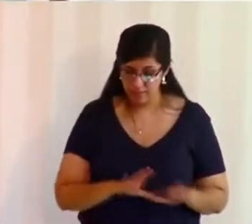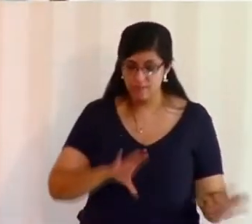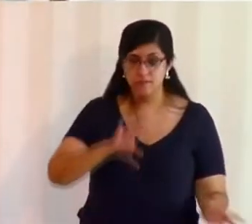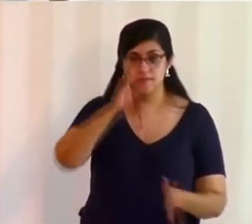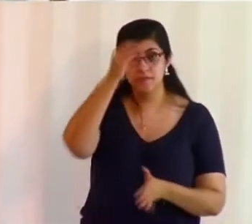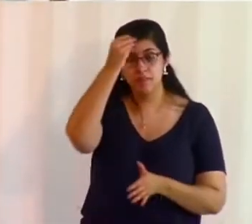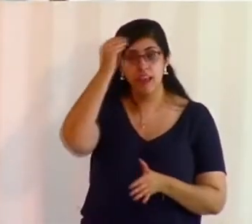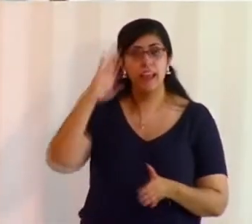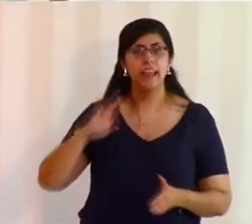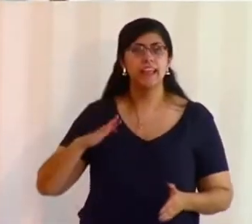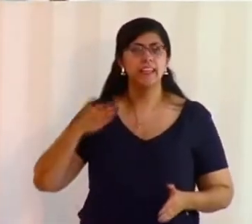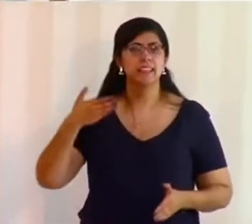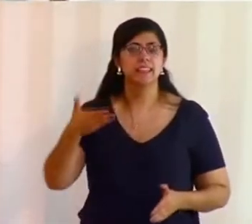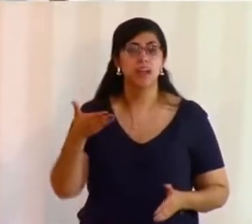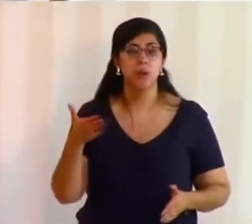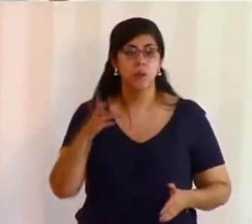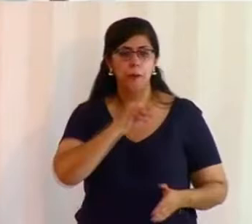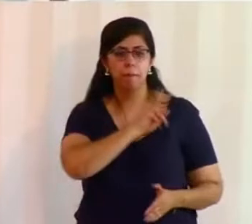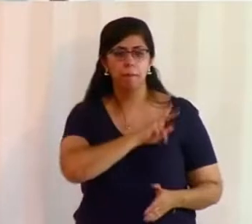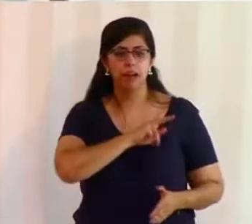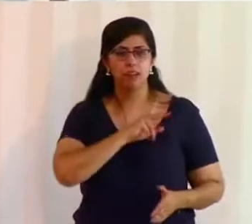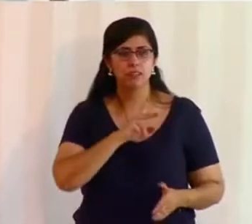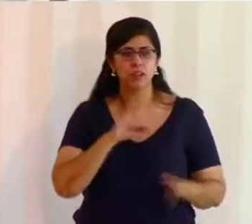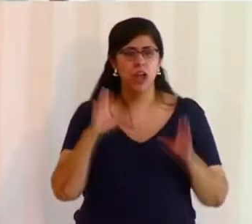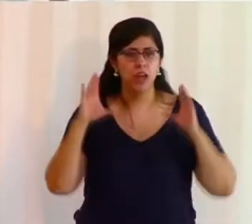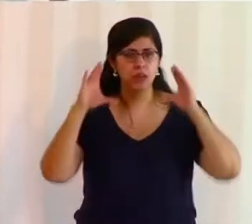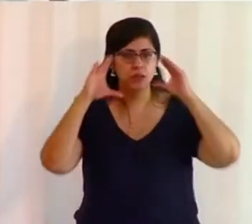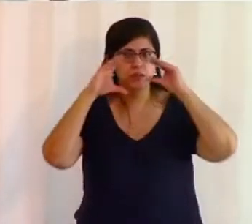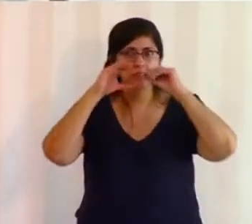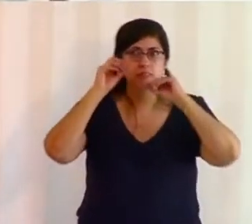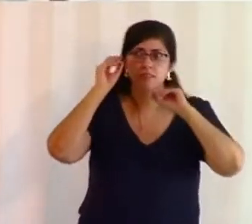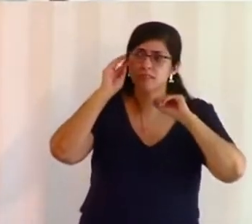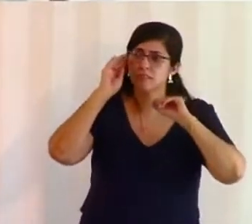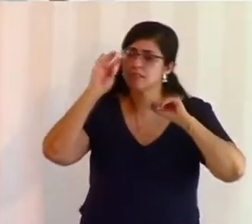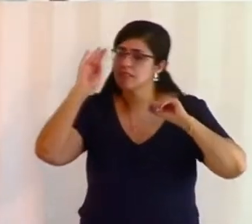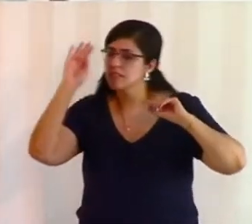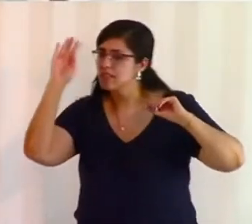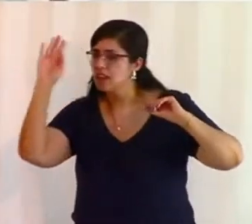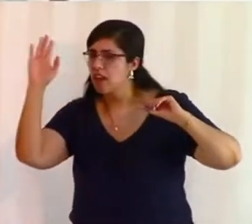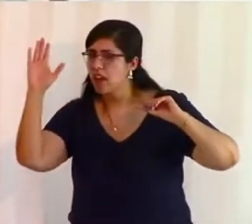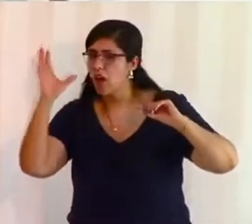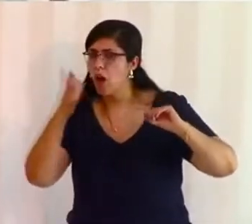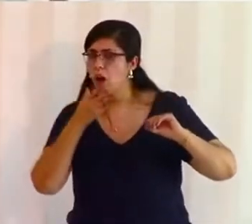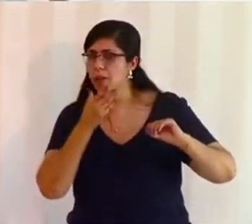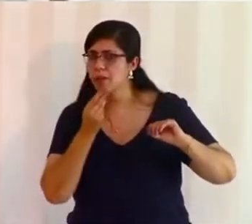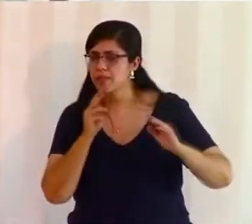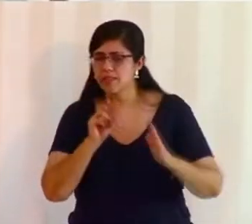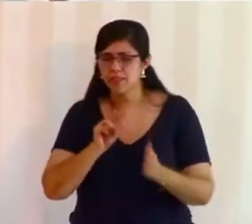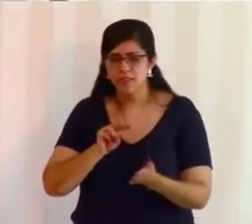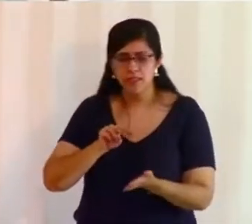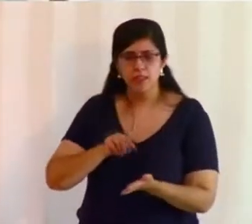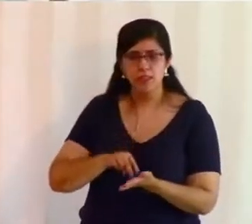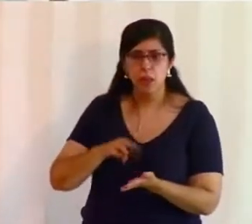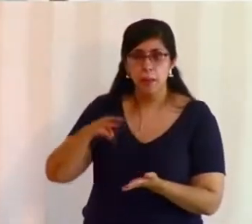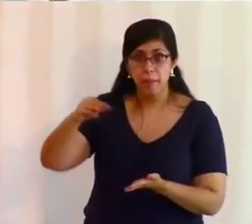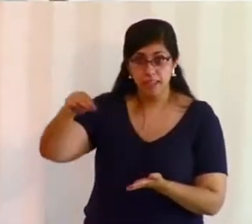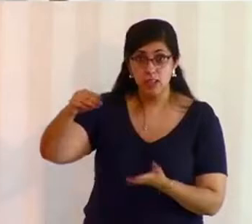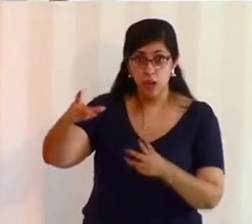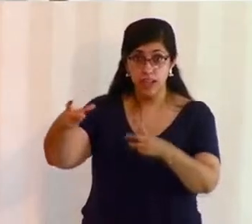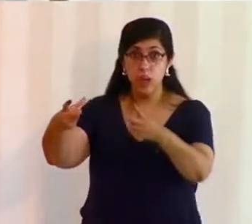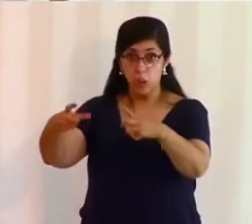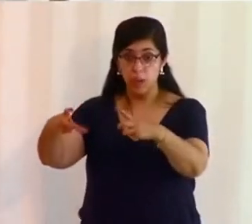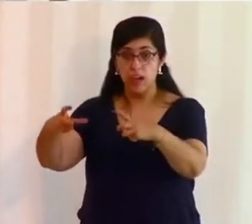ele recebe então essa visão de um varão macedônio que está em pé, e a mensagem é esta: passa a Macedônia